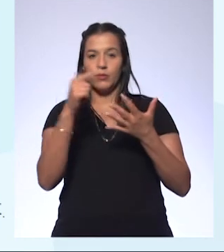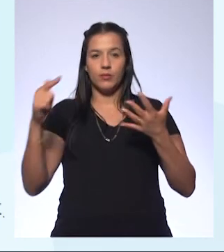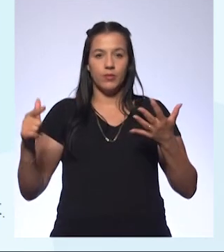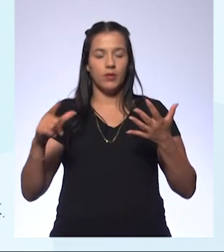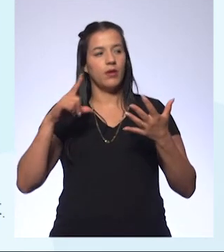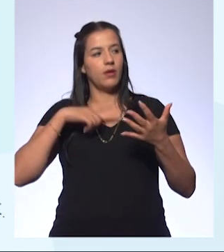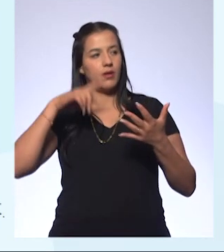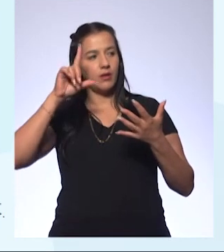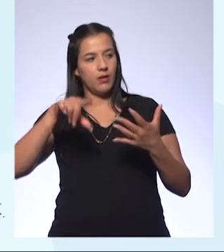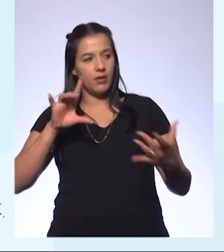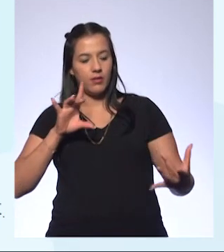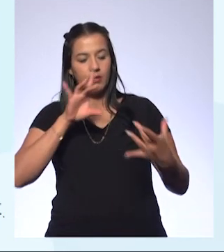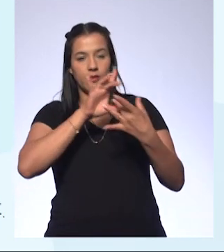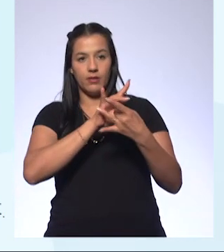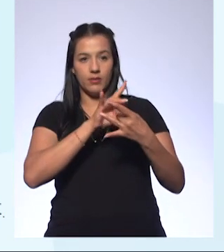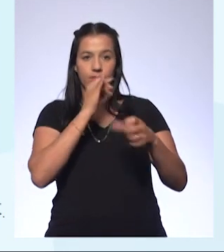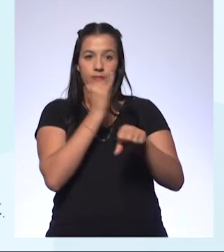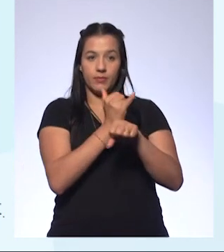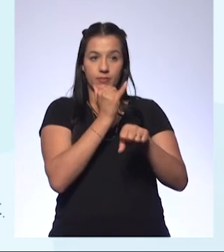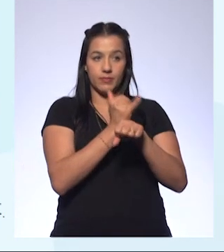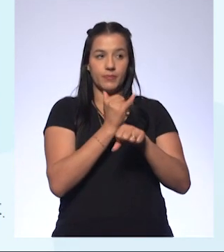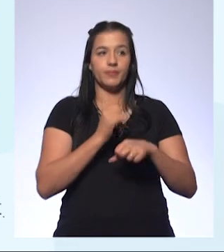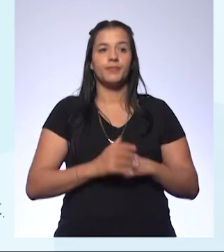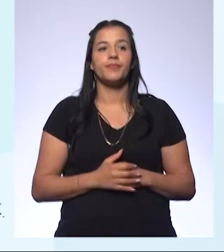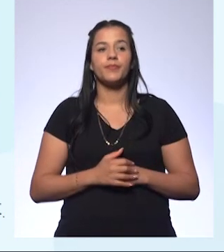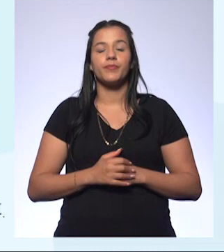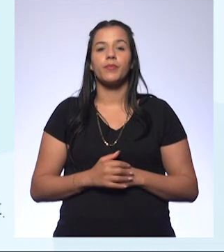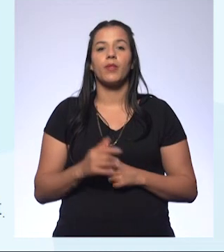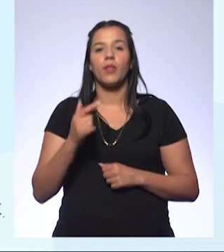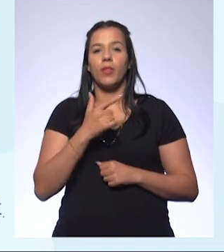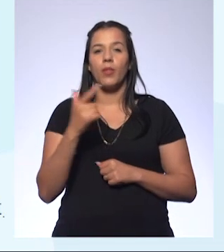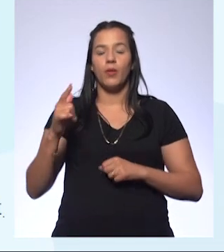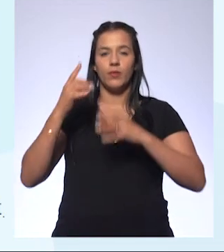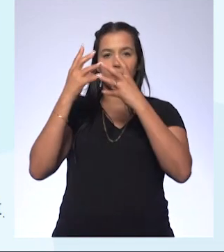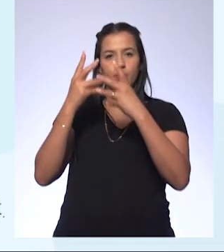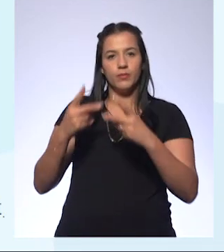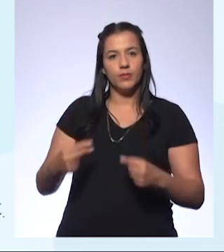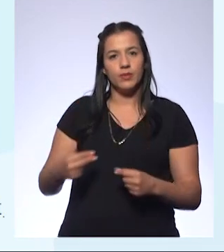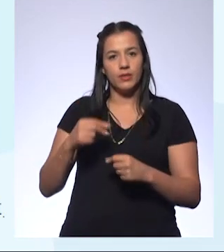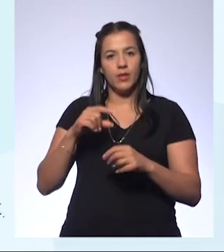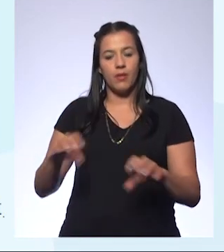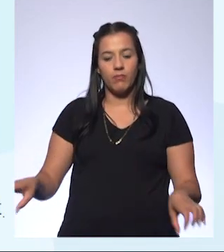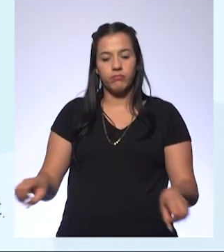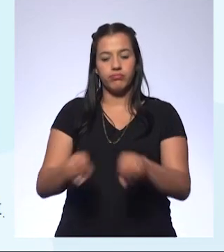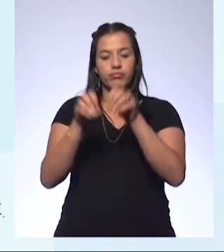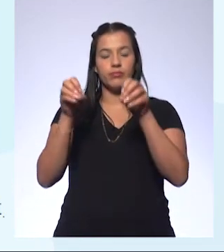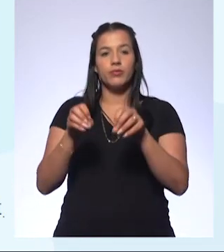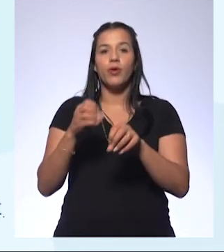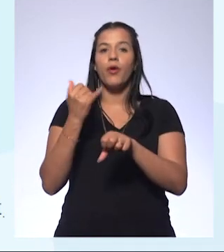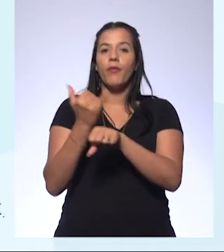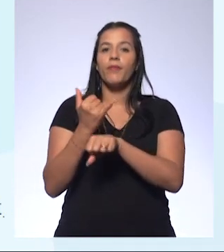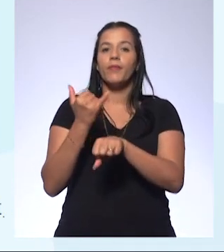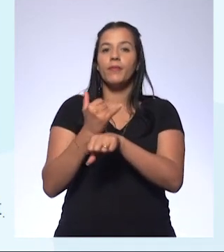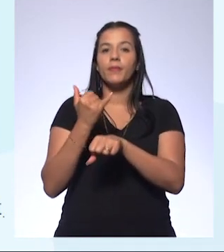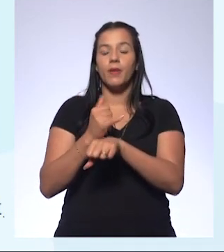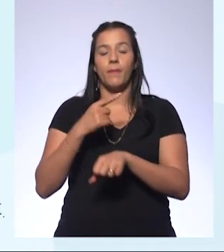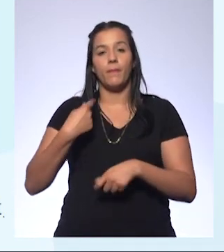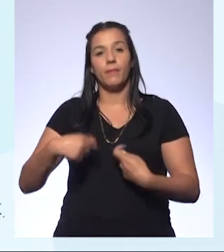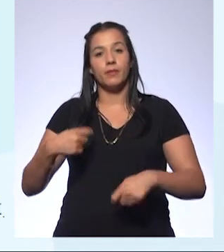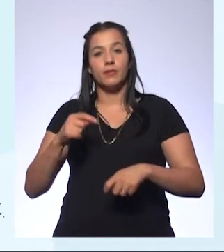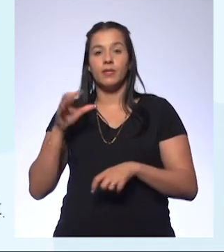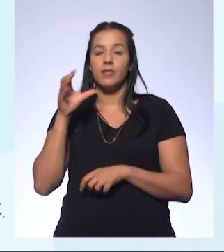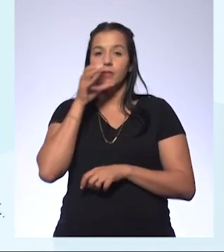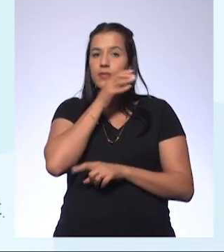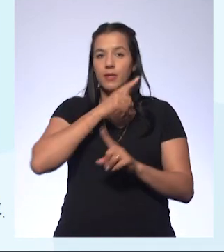metálicas. Elevadas temperaturas de fusão e de ebulição, então nós sabemos que para fundir metais, as temperaturas